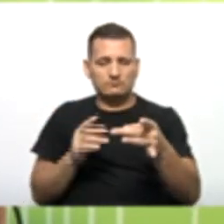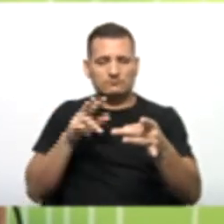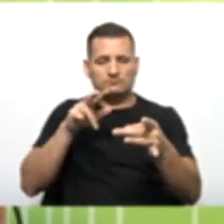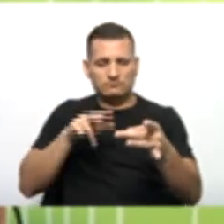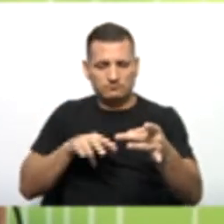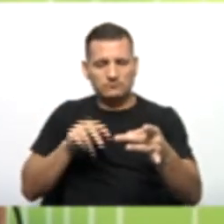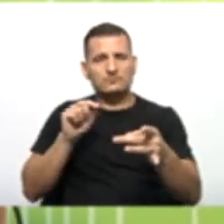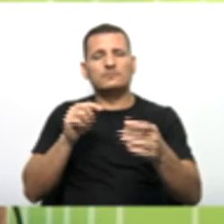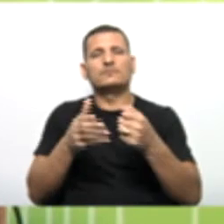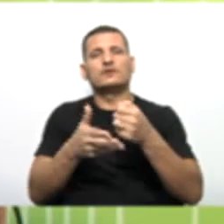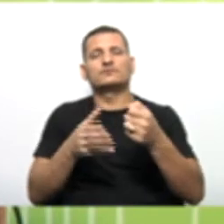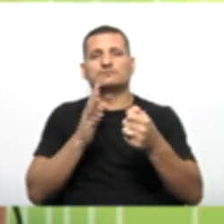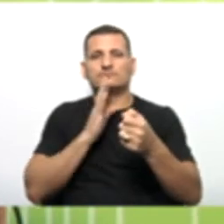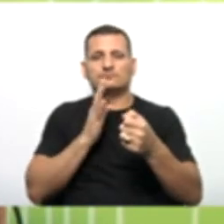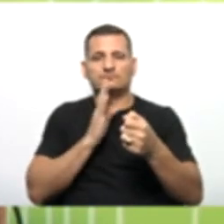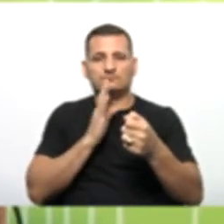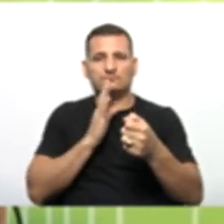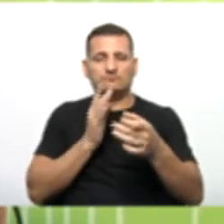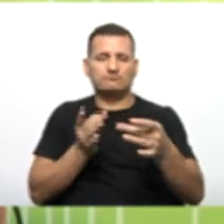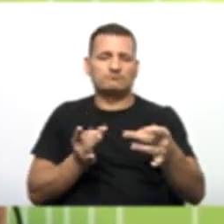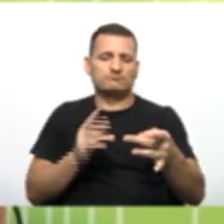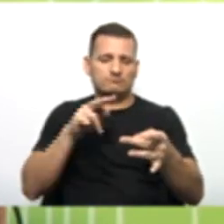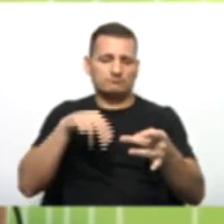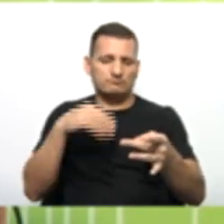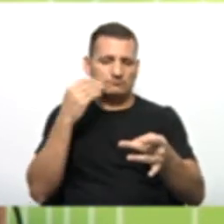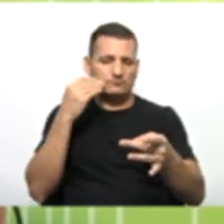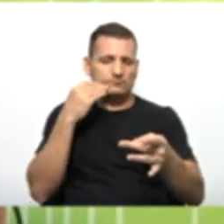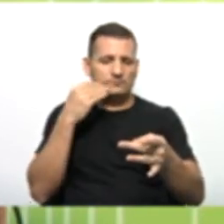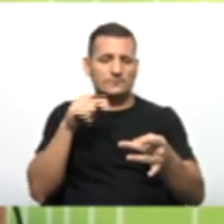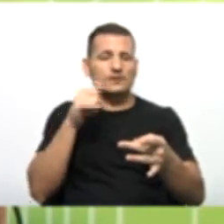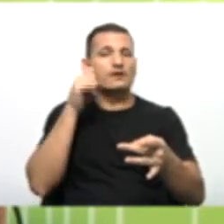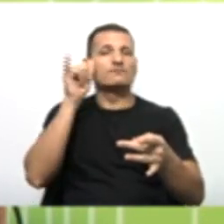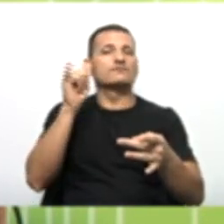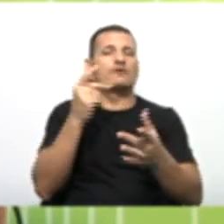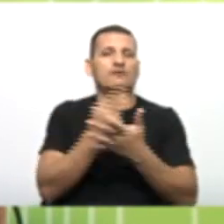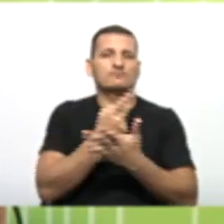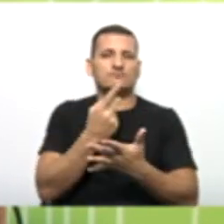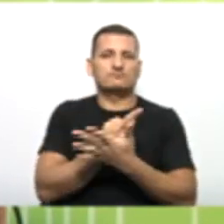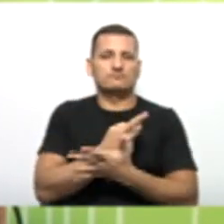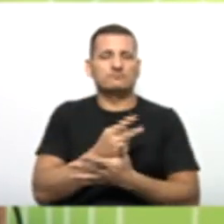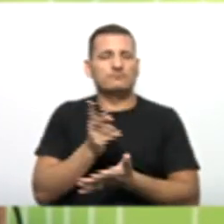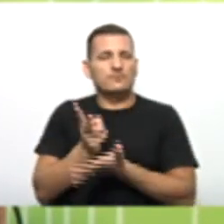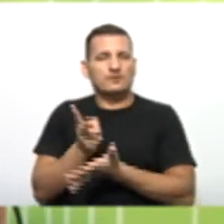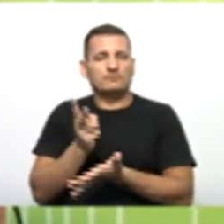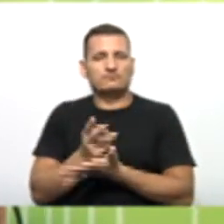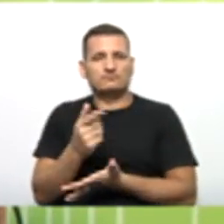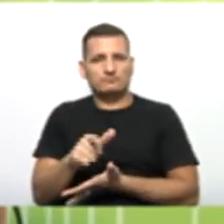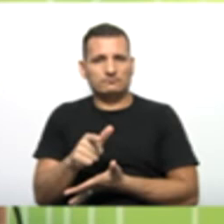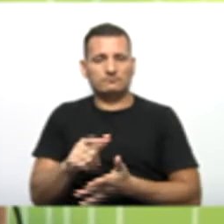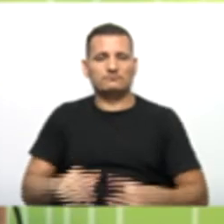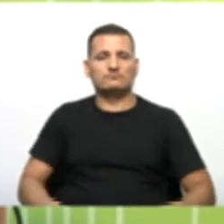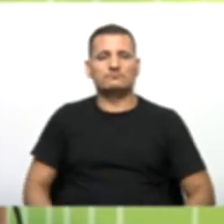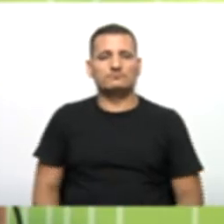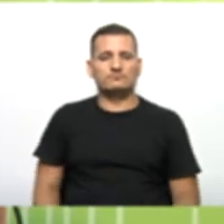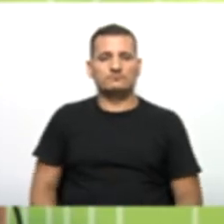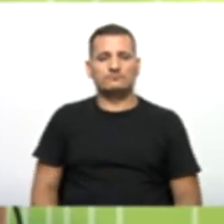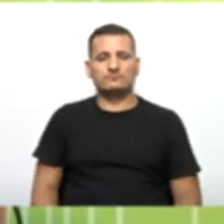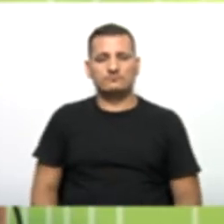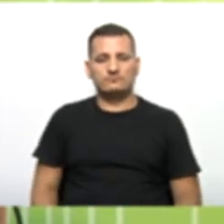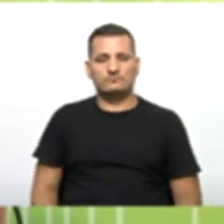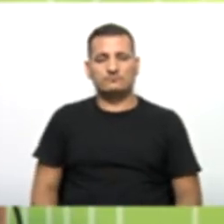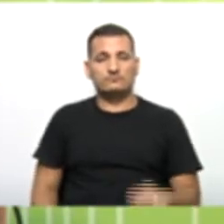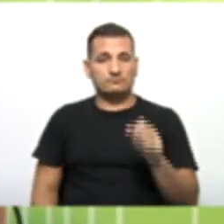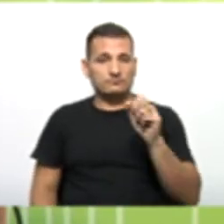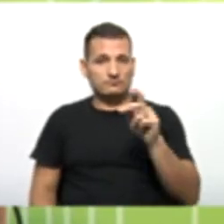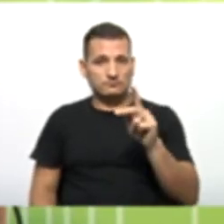de conhecimentos, tá? Para verificar, para não cometer os mesmos erros, por exemplo, e ter mais chance aí de alcançar o sucesso.